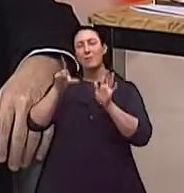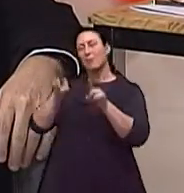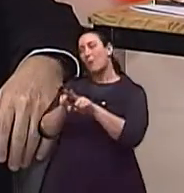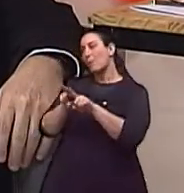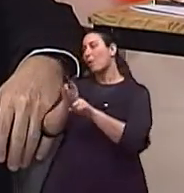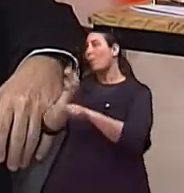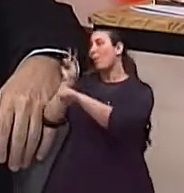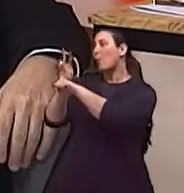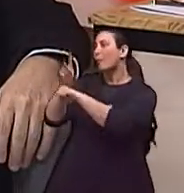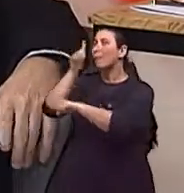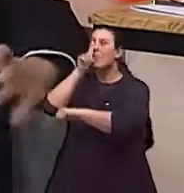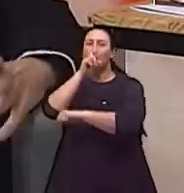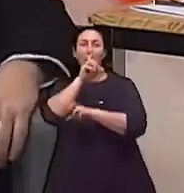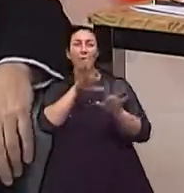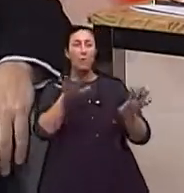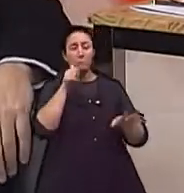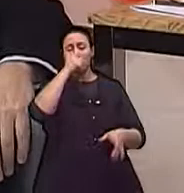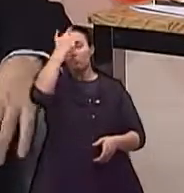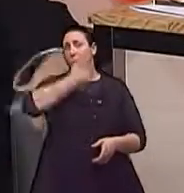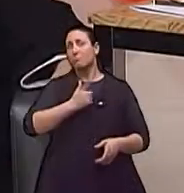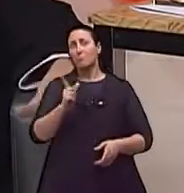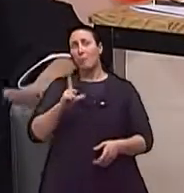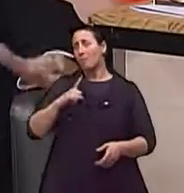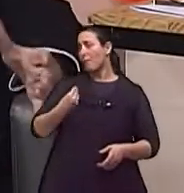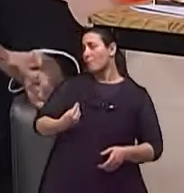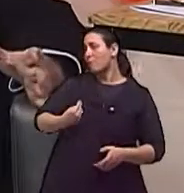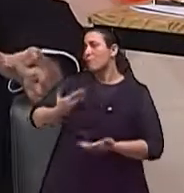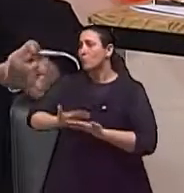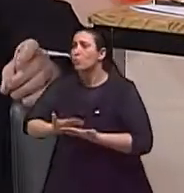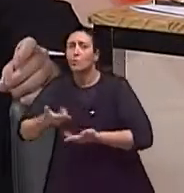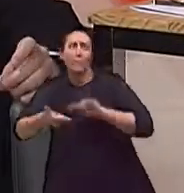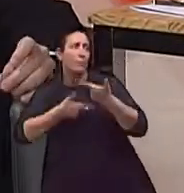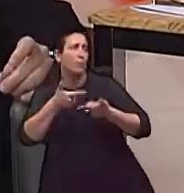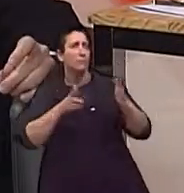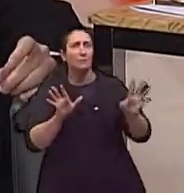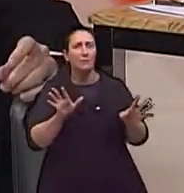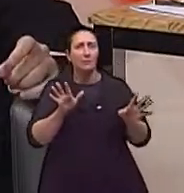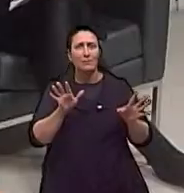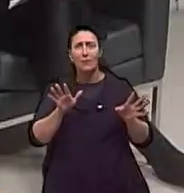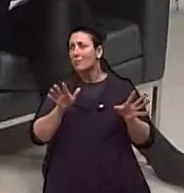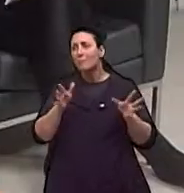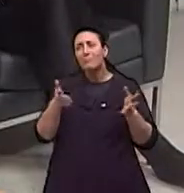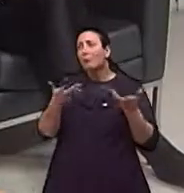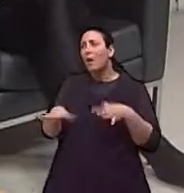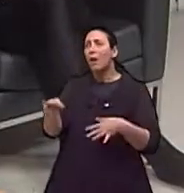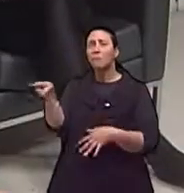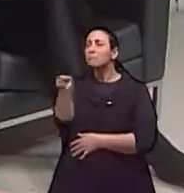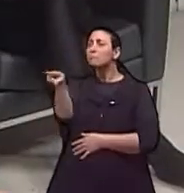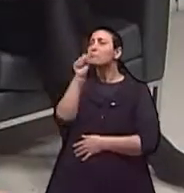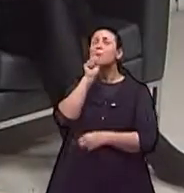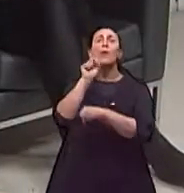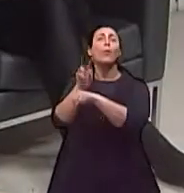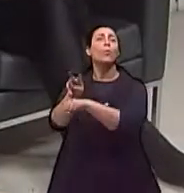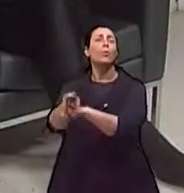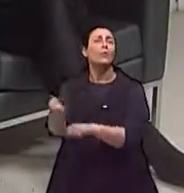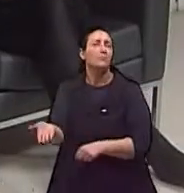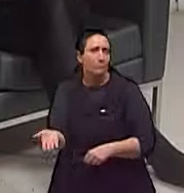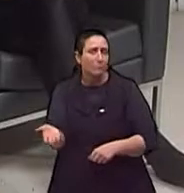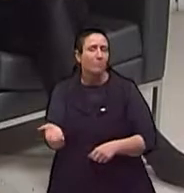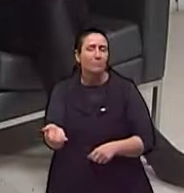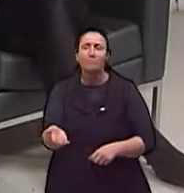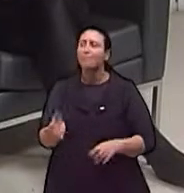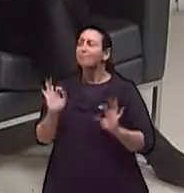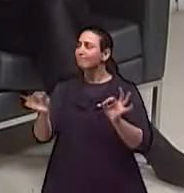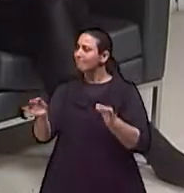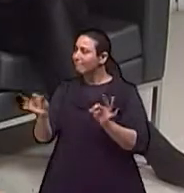avô e da avó hoje ela trabalha ela tem as suas obric e ninguém quer ficar com a vovó é esse é um problema social que eu vejo as famílias não